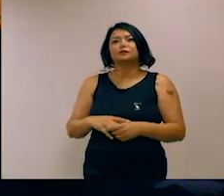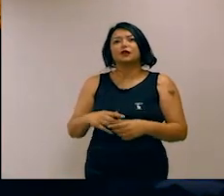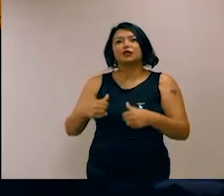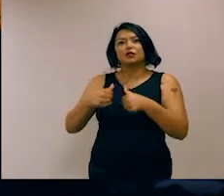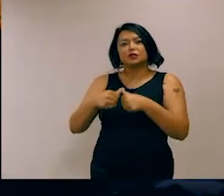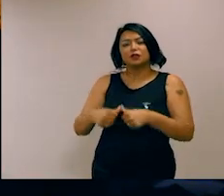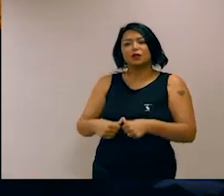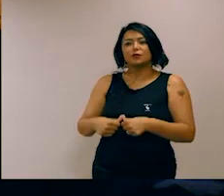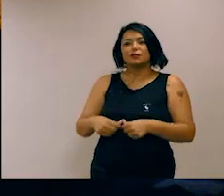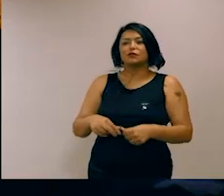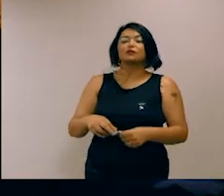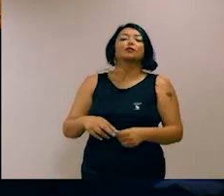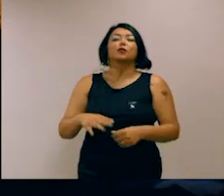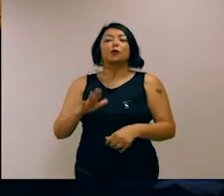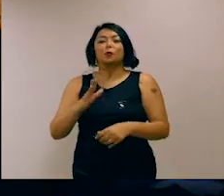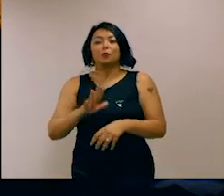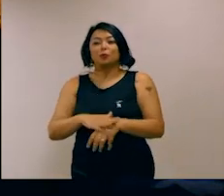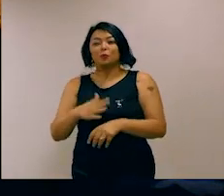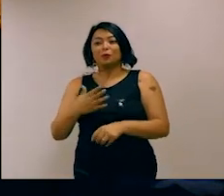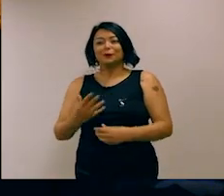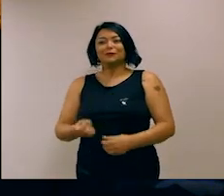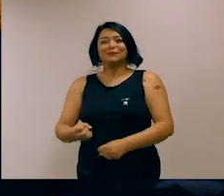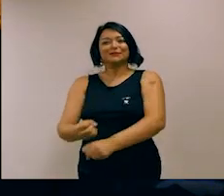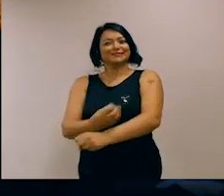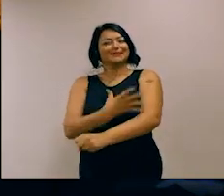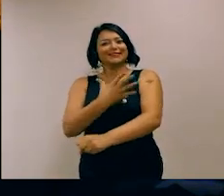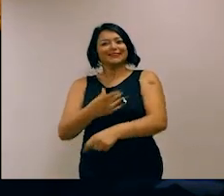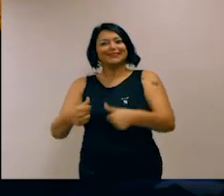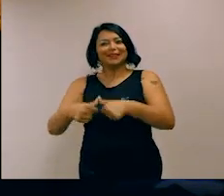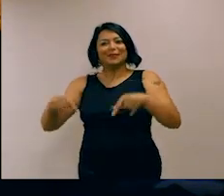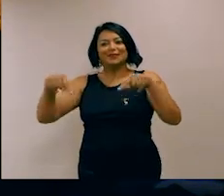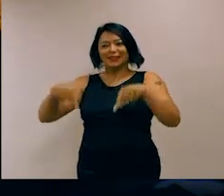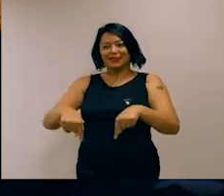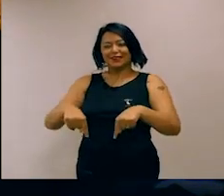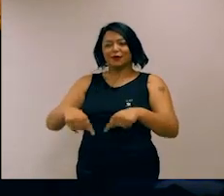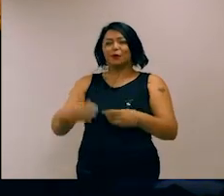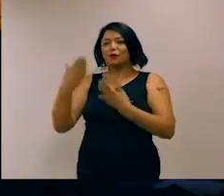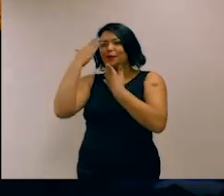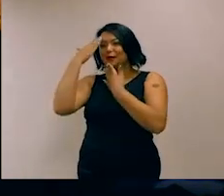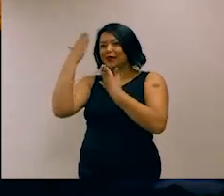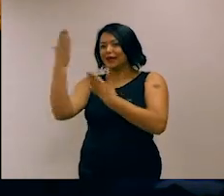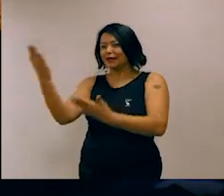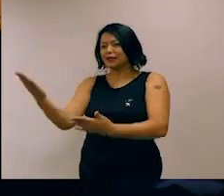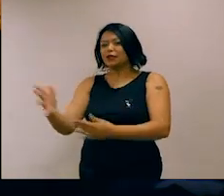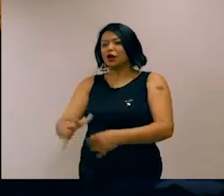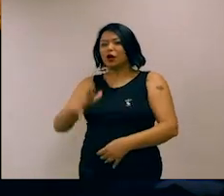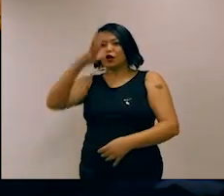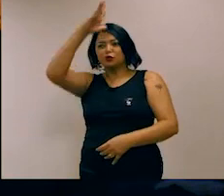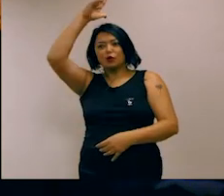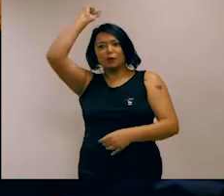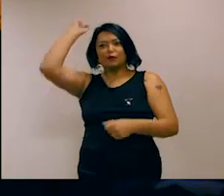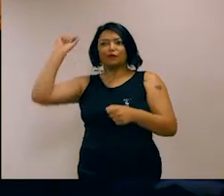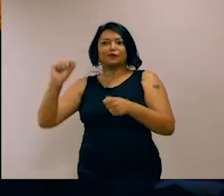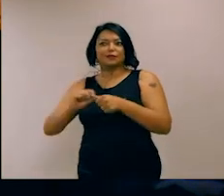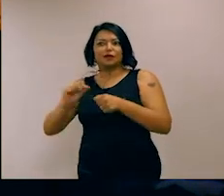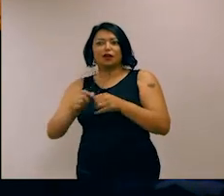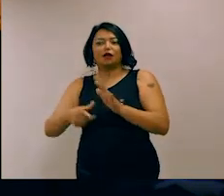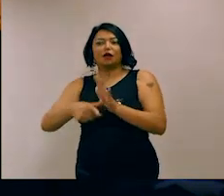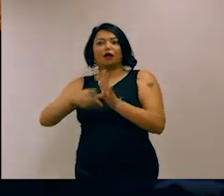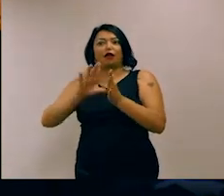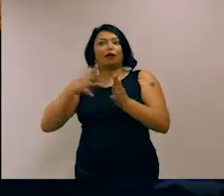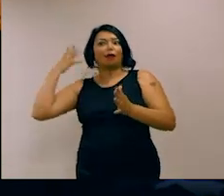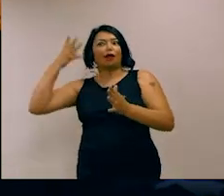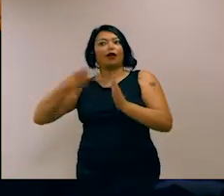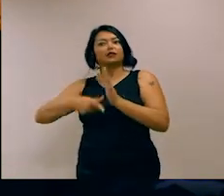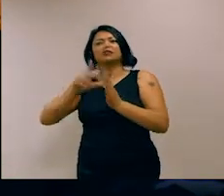estamos realmente empolgados em estar aqui. Muito obrigado também aos bombeiros que falaram antes de nós. Que